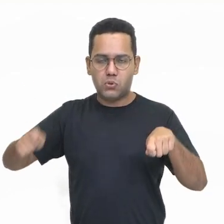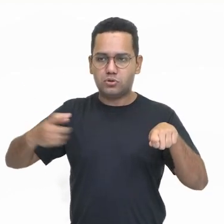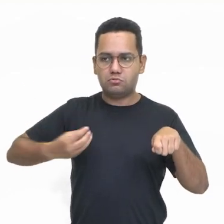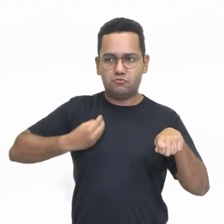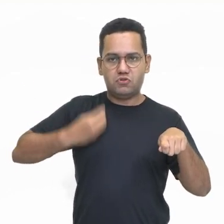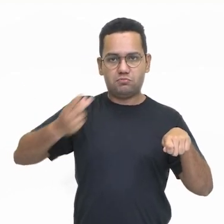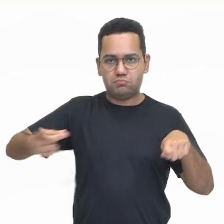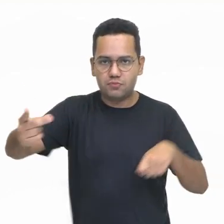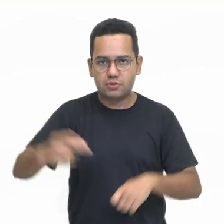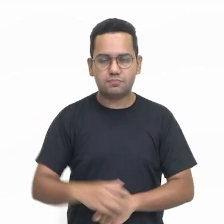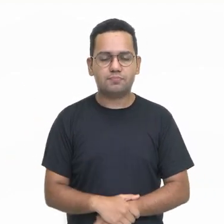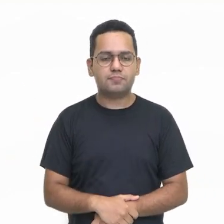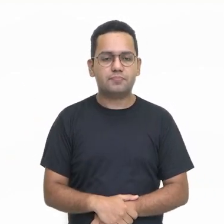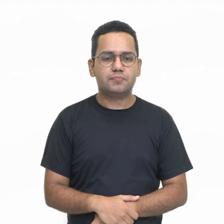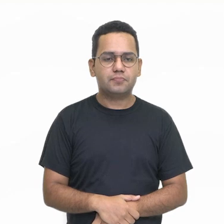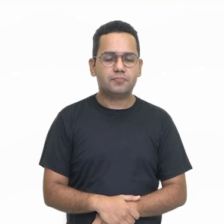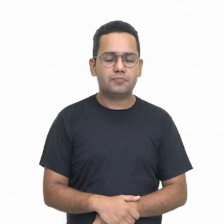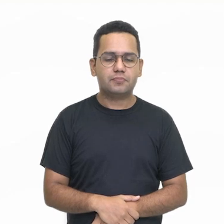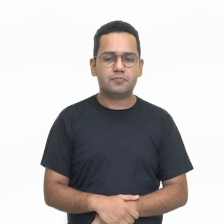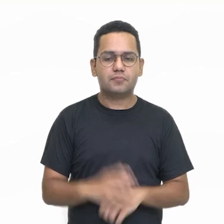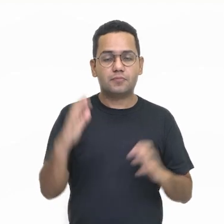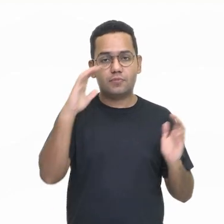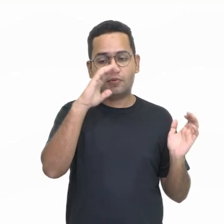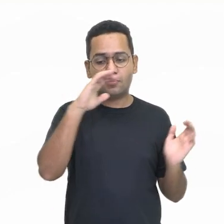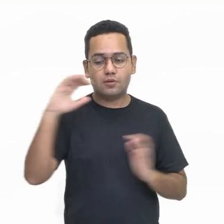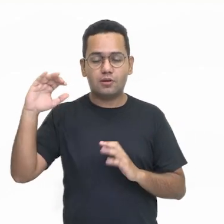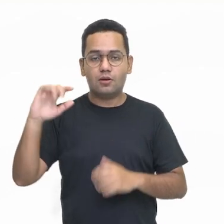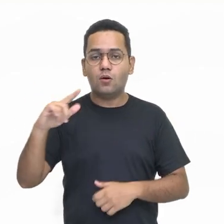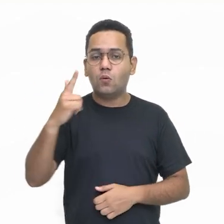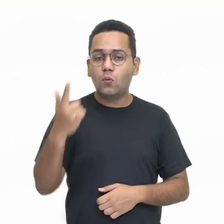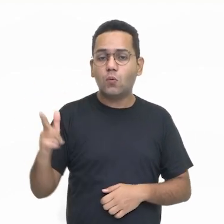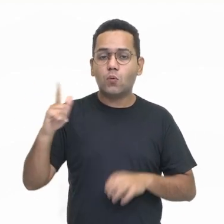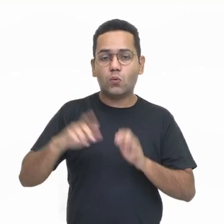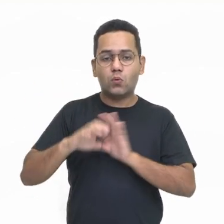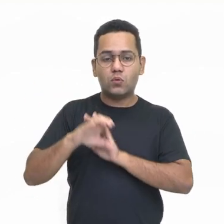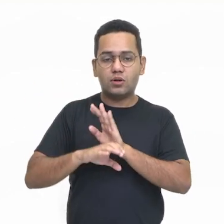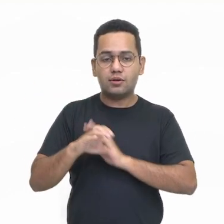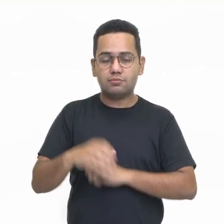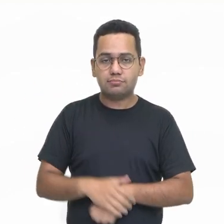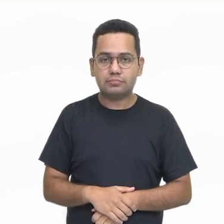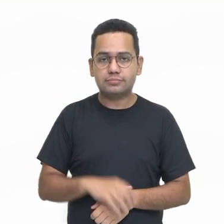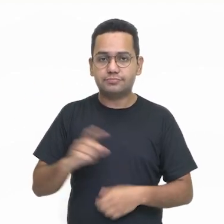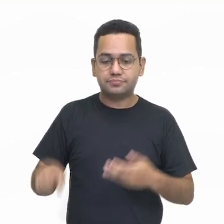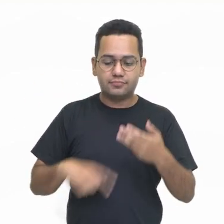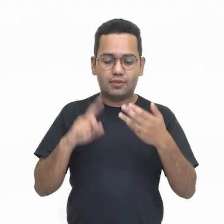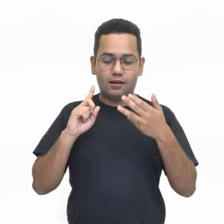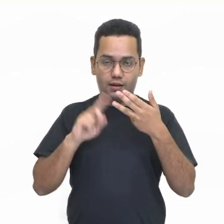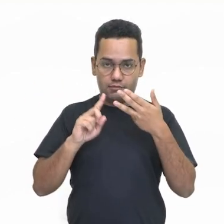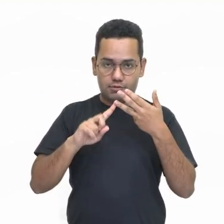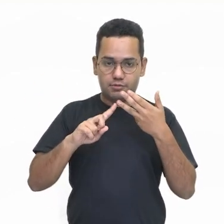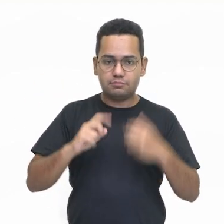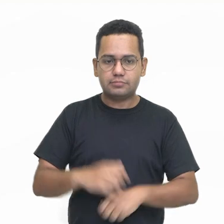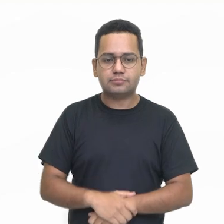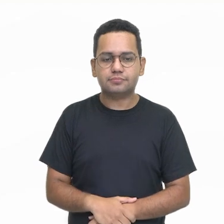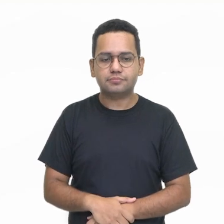sobreviver nós temos aí outros conceitos relacionados à comunidade e esses